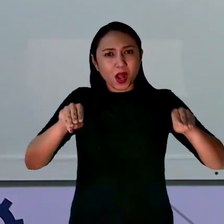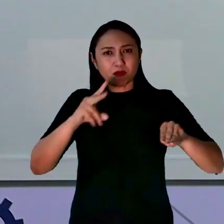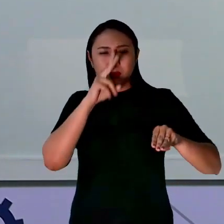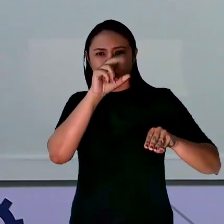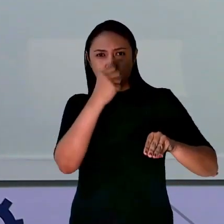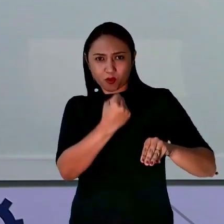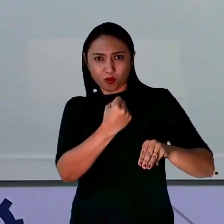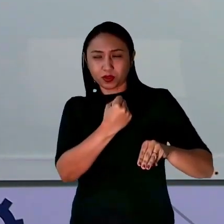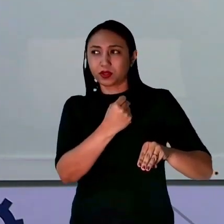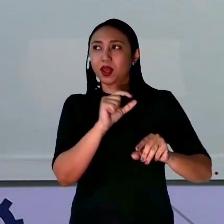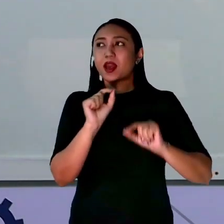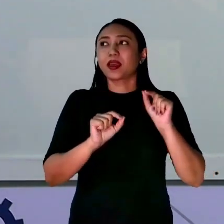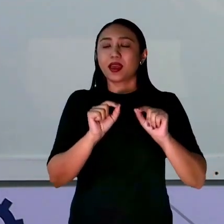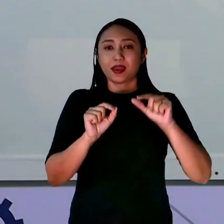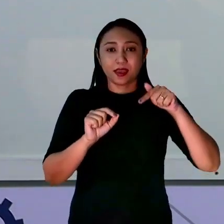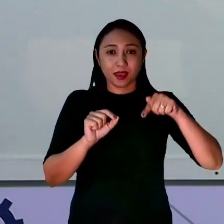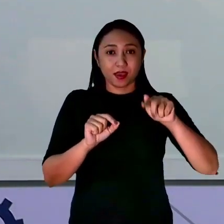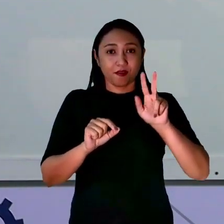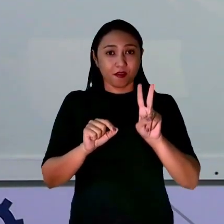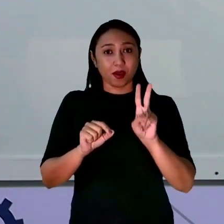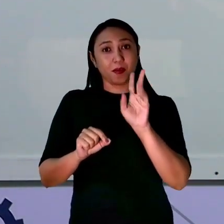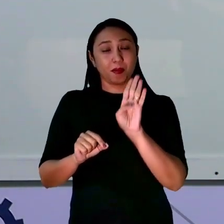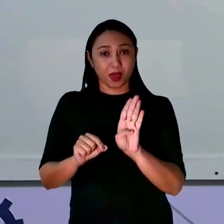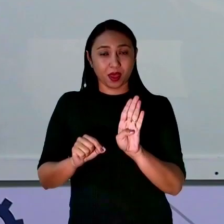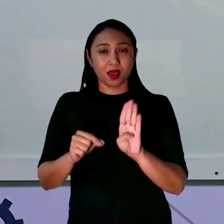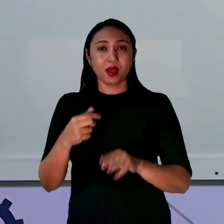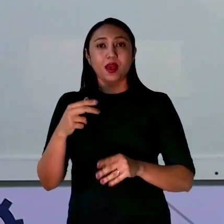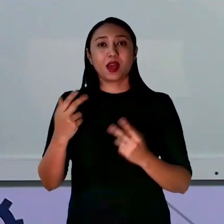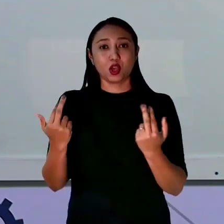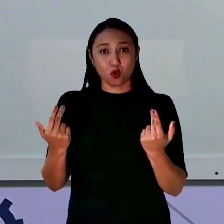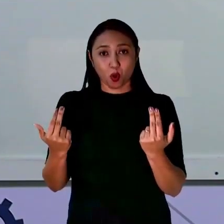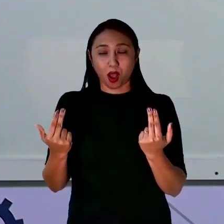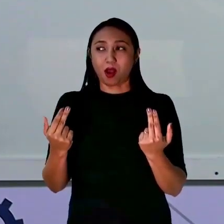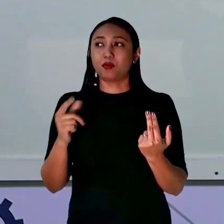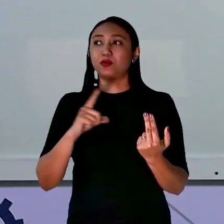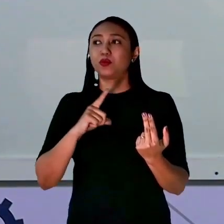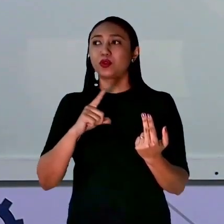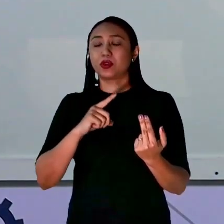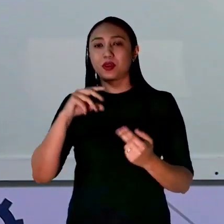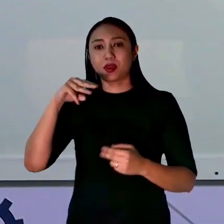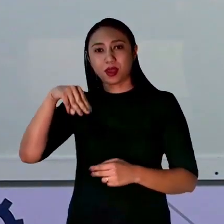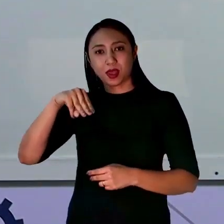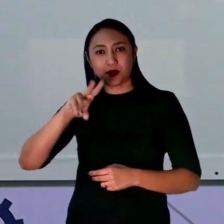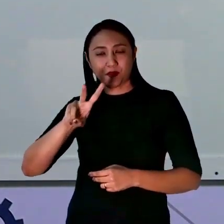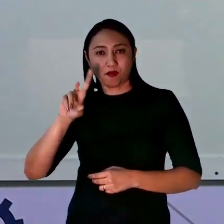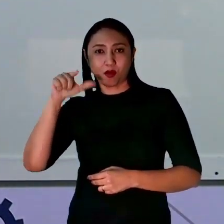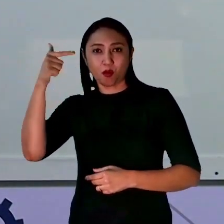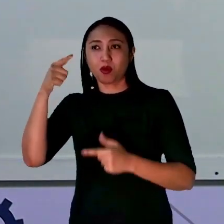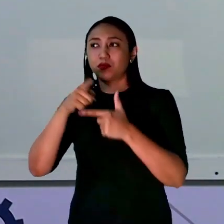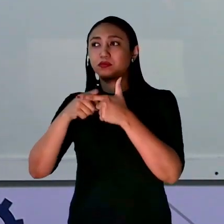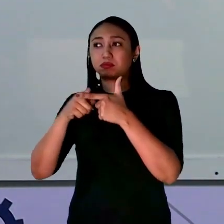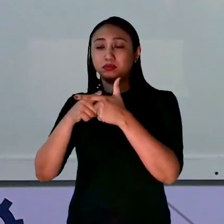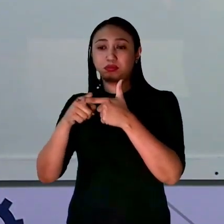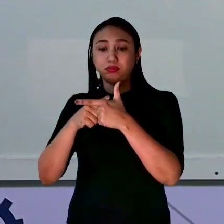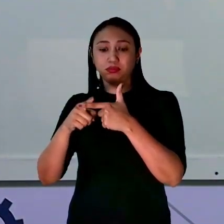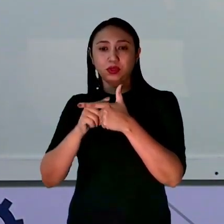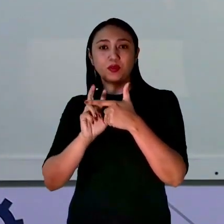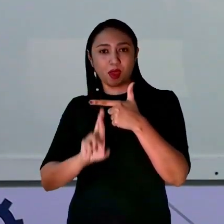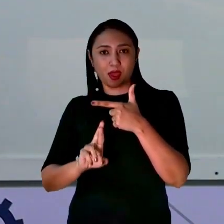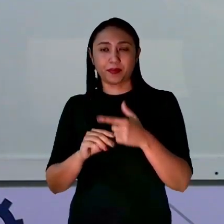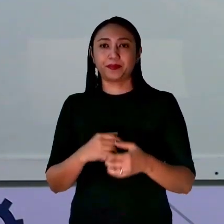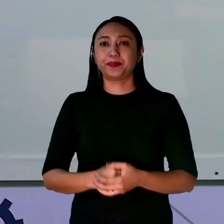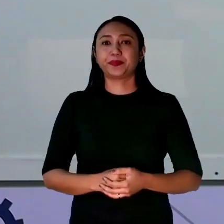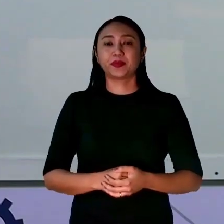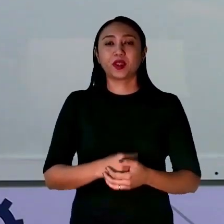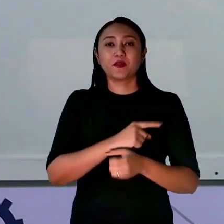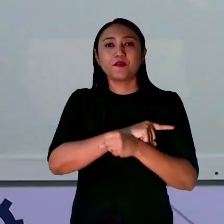QVB, e quem é a força centrípeta? mv ao quadrado sobre r. Aí, meu filho tira aqui a velocidade, e